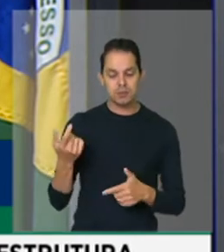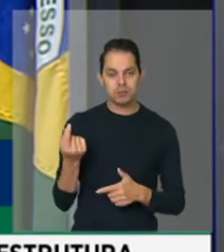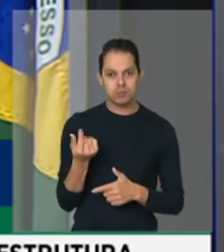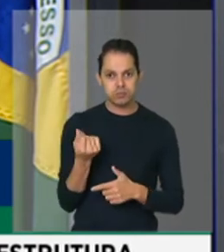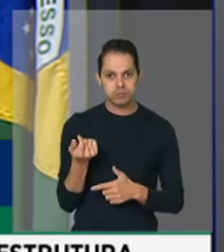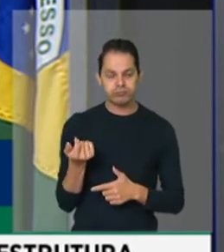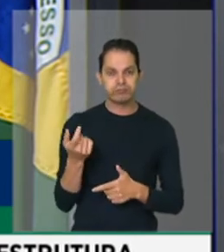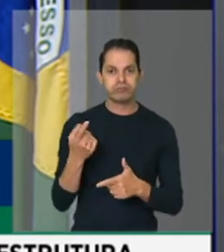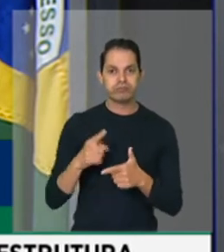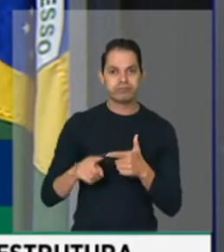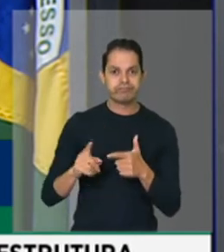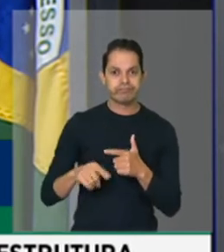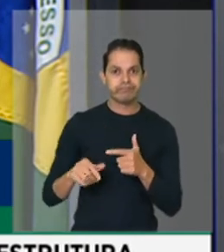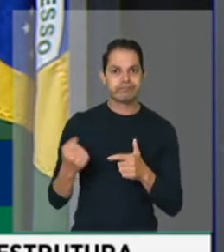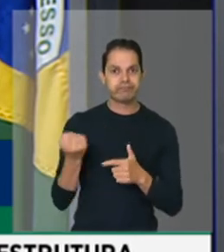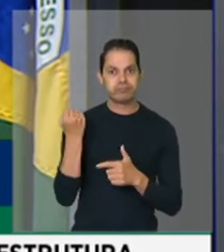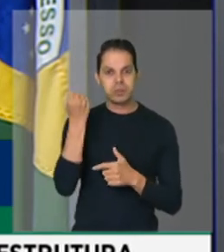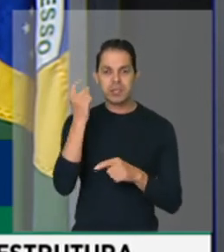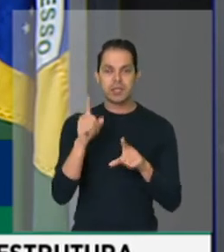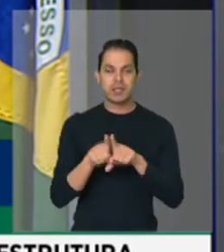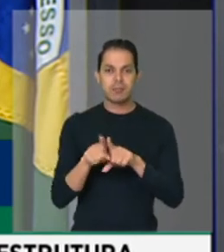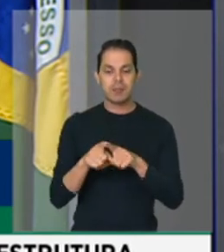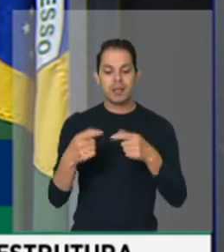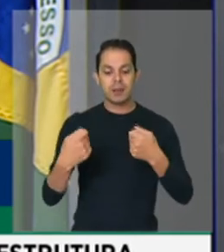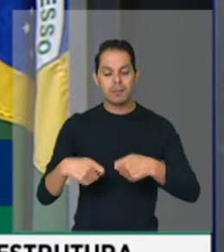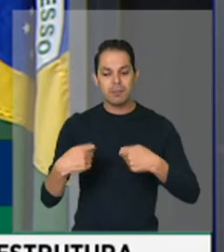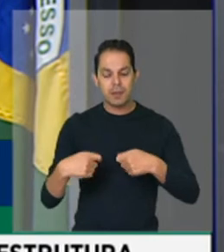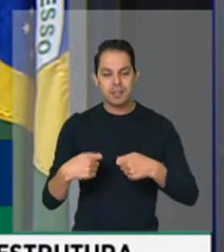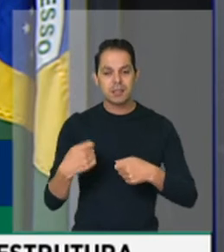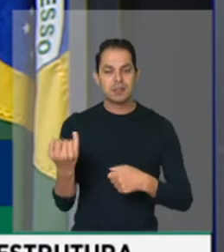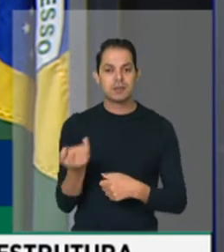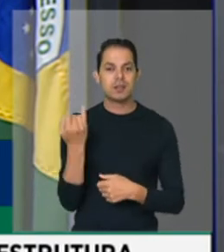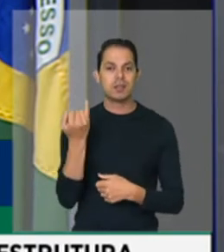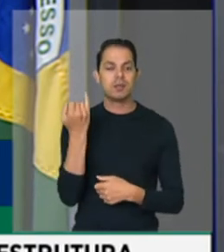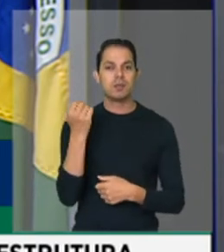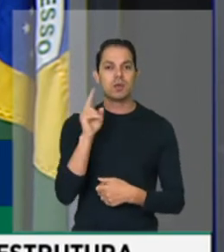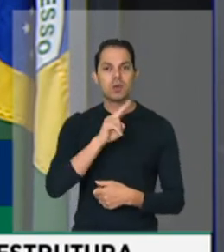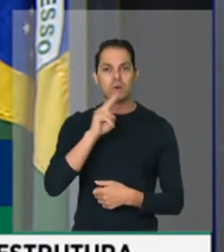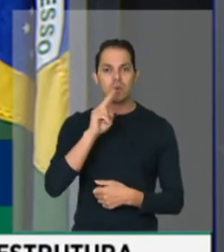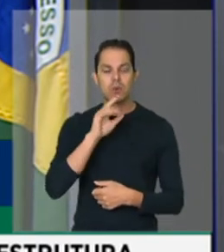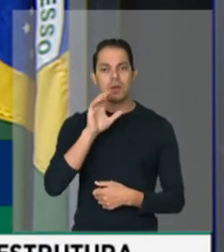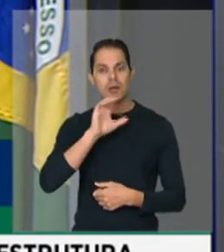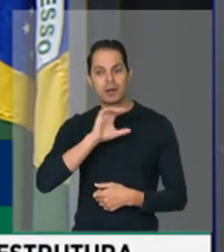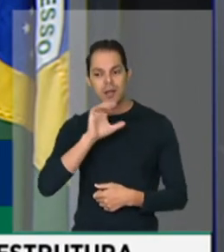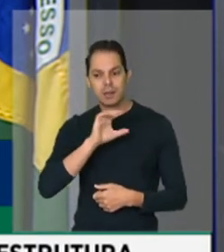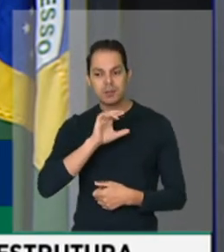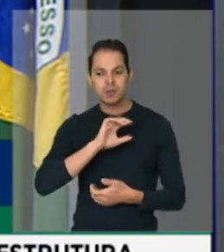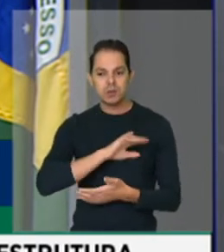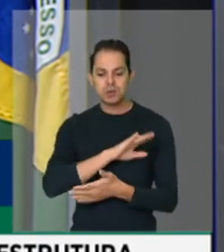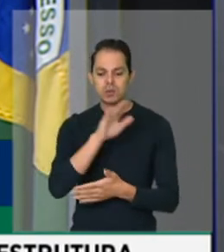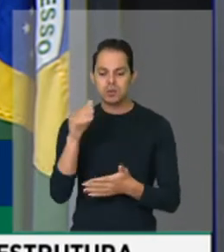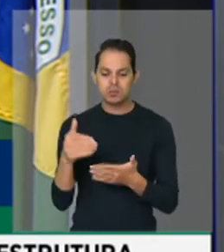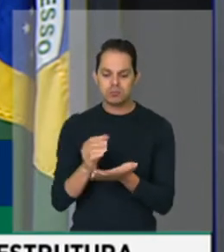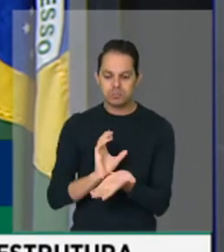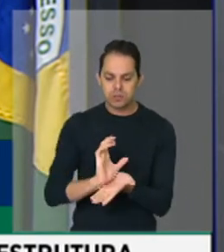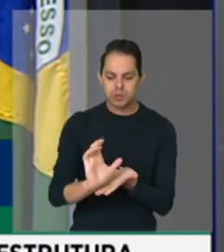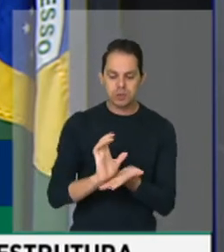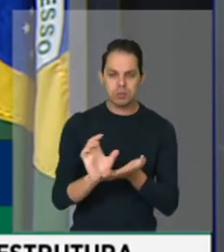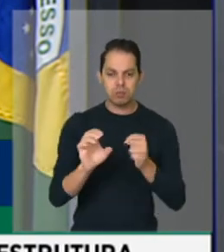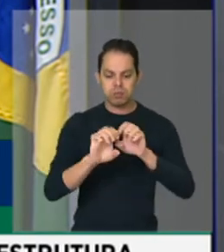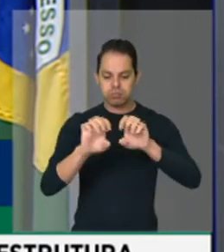a necessidade imperiosa de tornarmos urgentes, rápidos, todo o investimento em